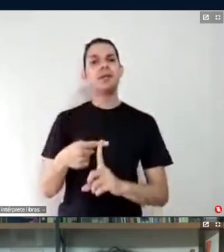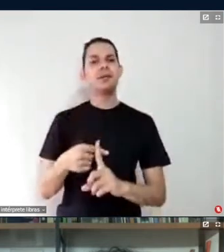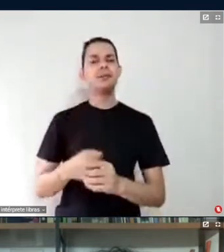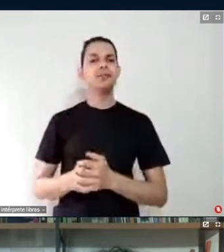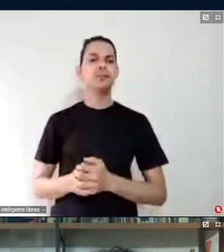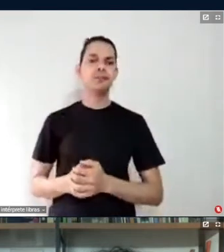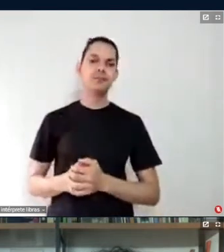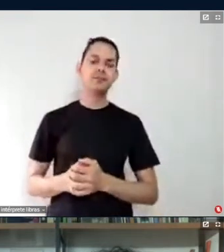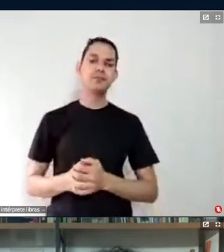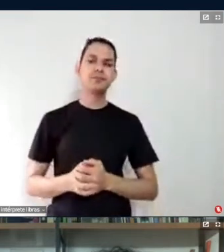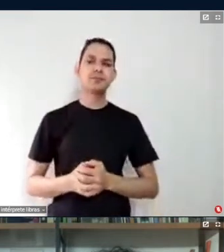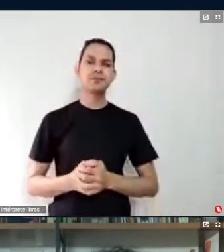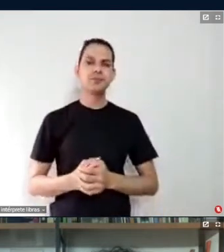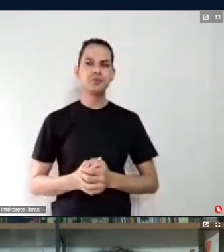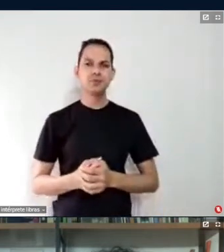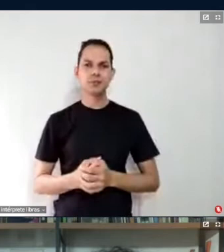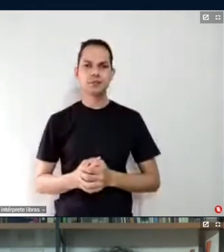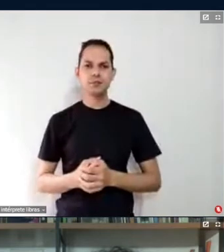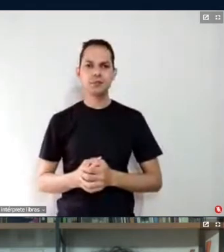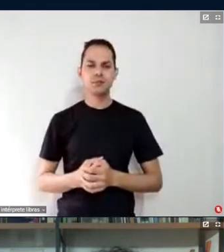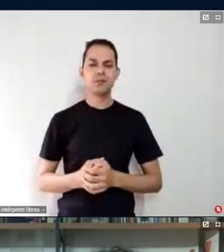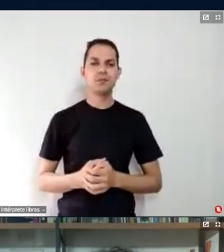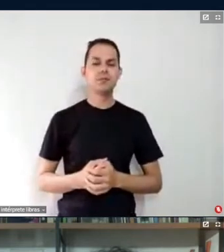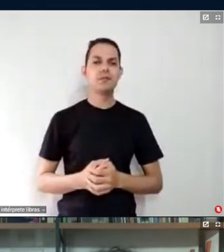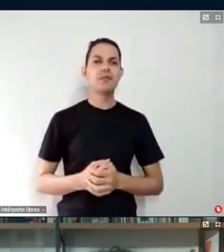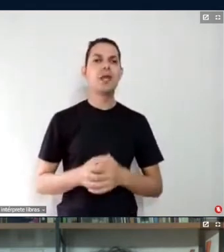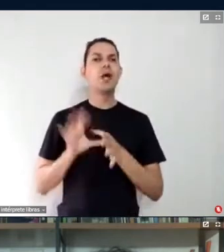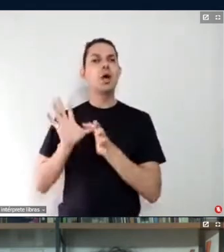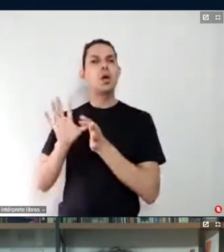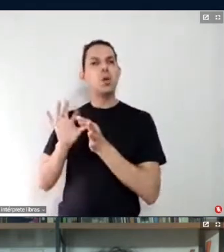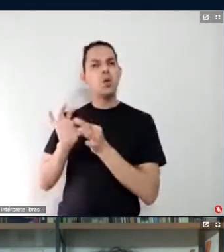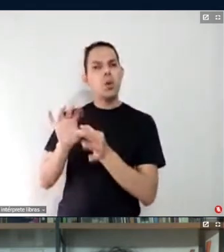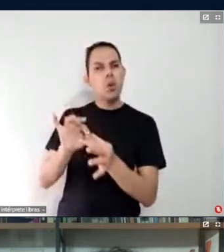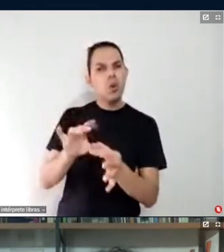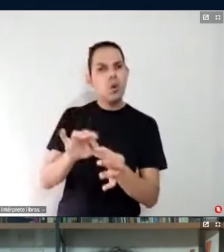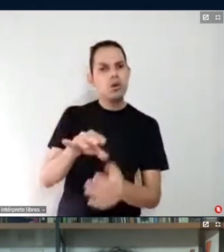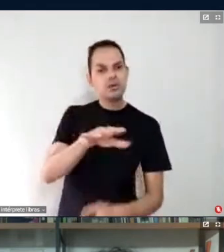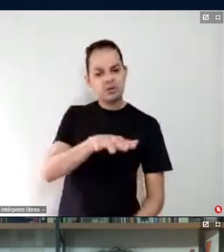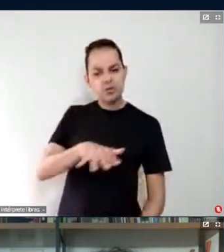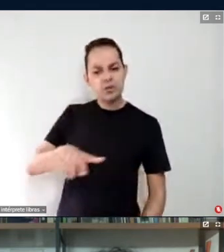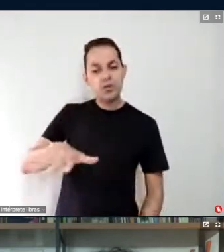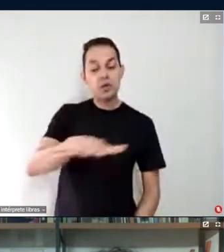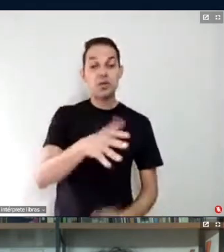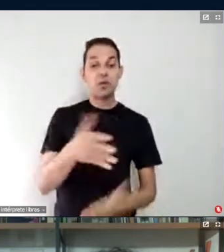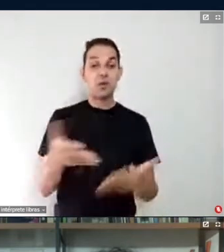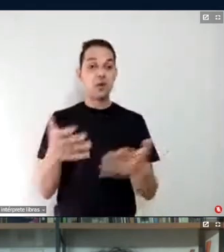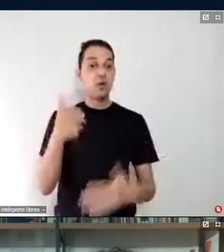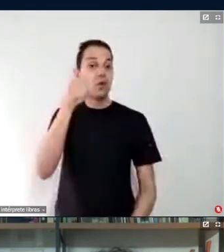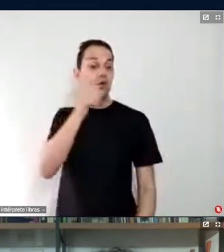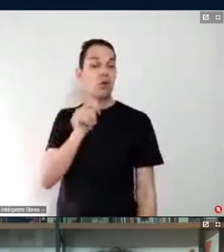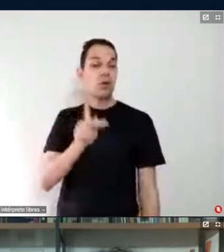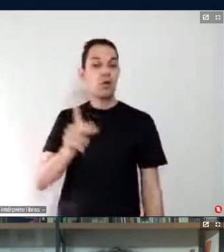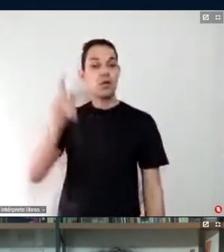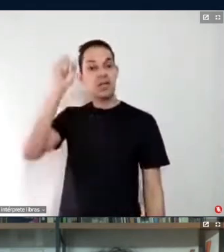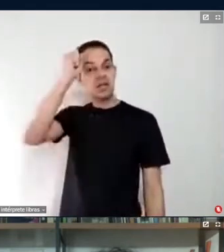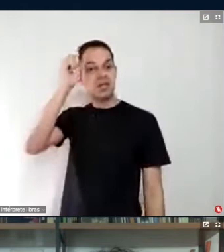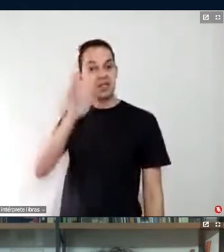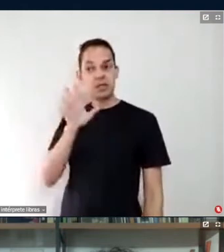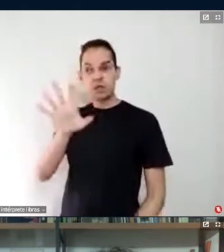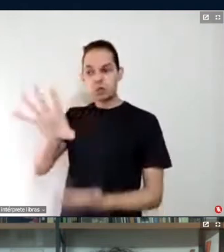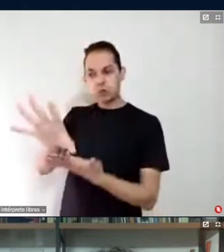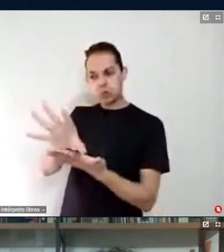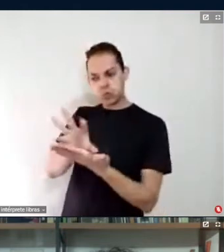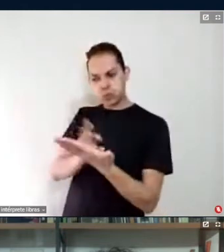acredito que dentro do nosso universo, né, hoje a professora Sabine Gorovitch é uma referência nos